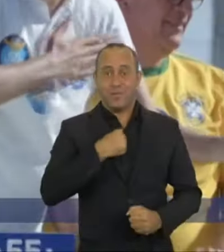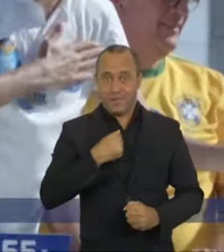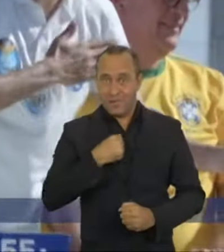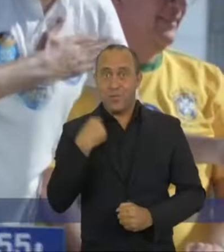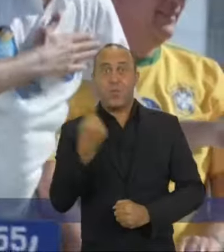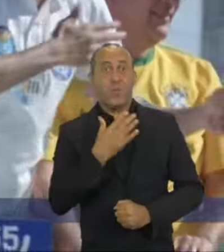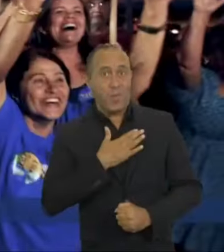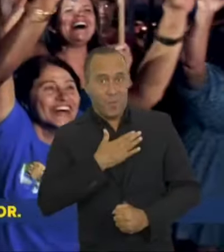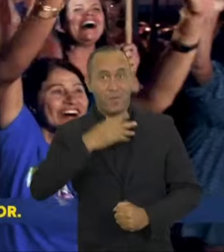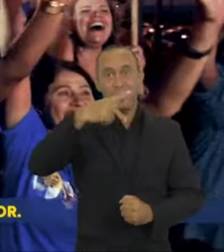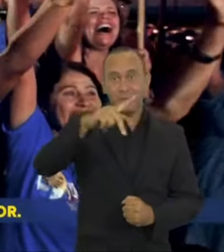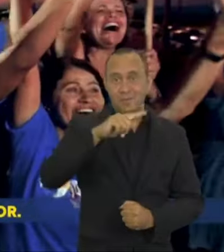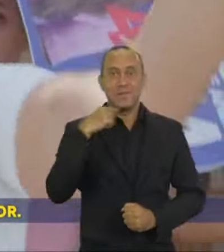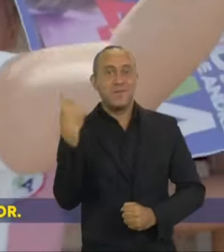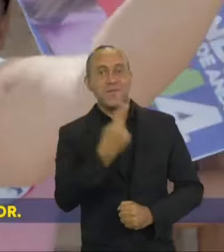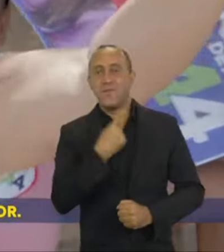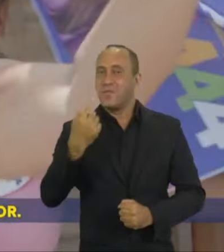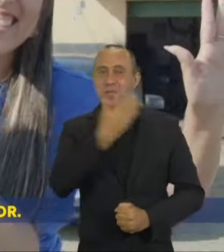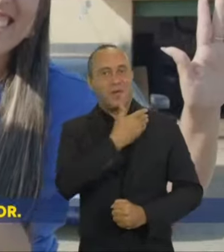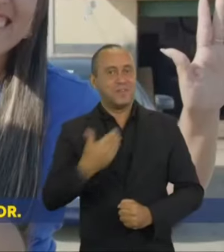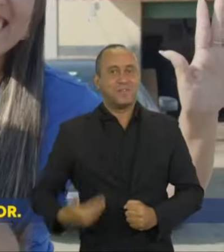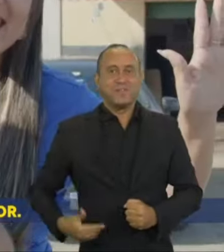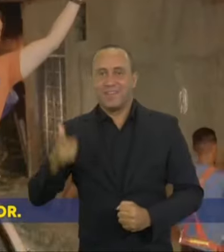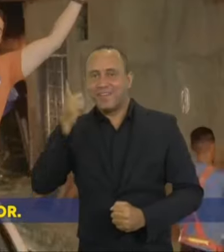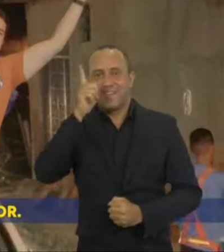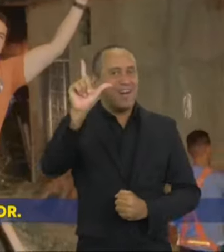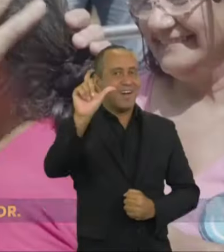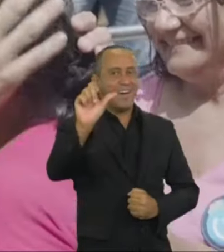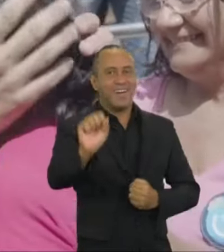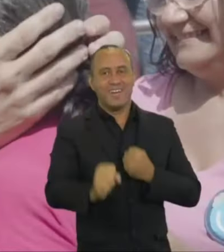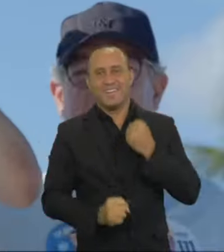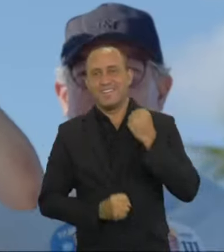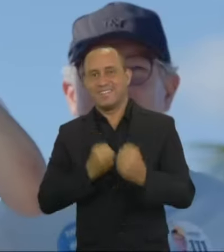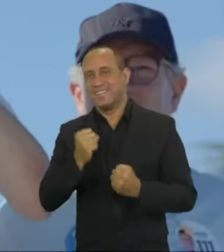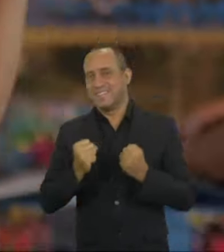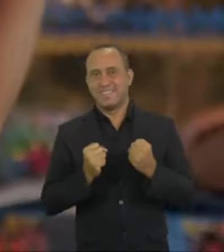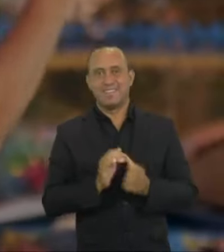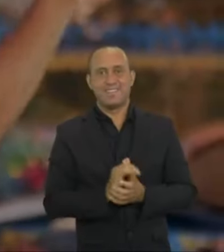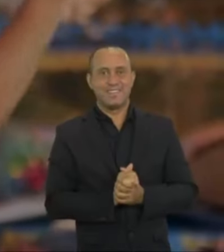coração. É Fábio 5-5, o meu, o seu, o nosso governador.